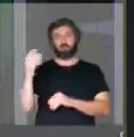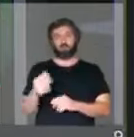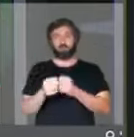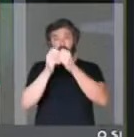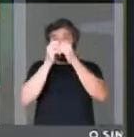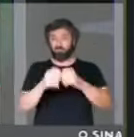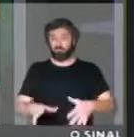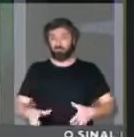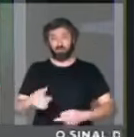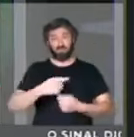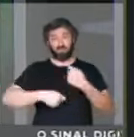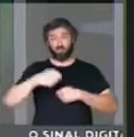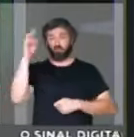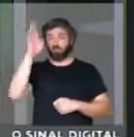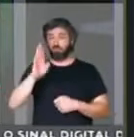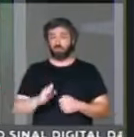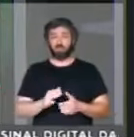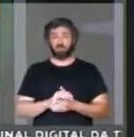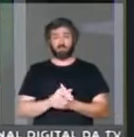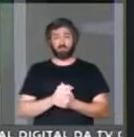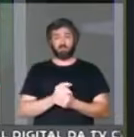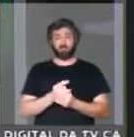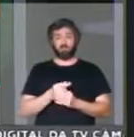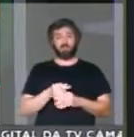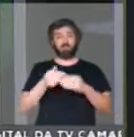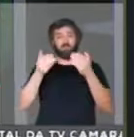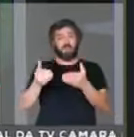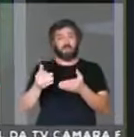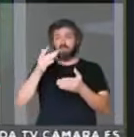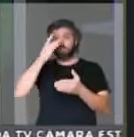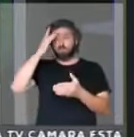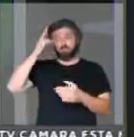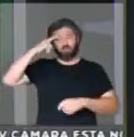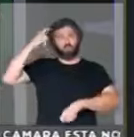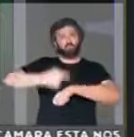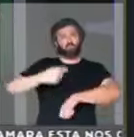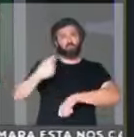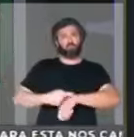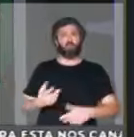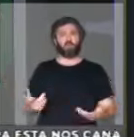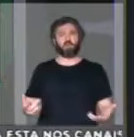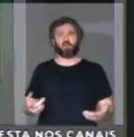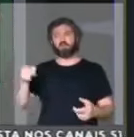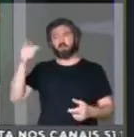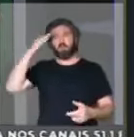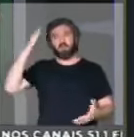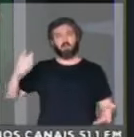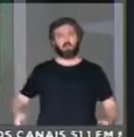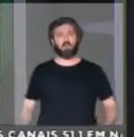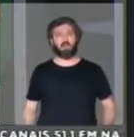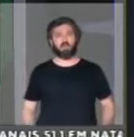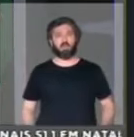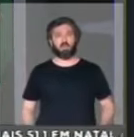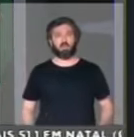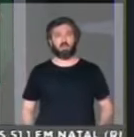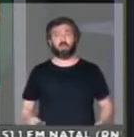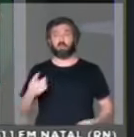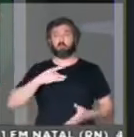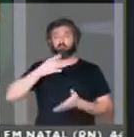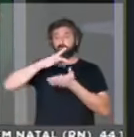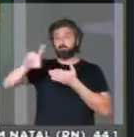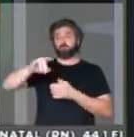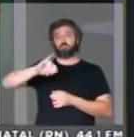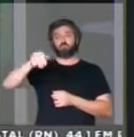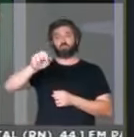prejudicial para a economia do brasil é isso que essa gente estúpida politicamente tem que entender que eu quero repudiar o